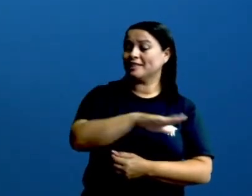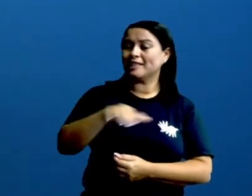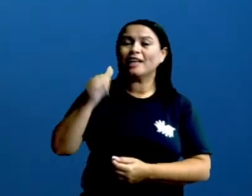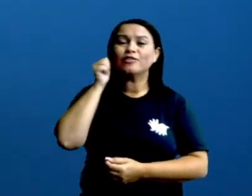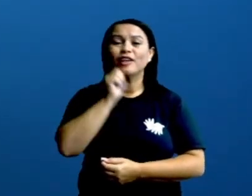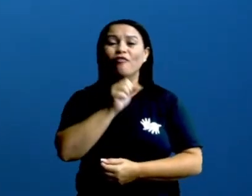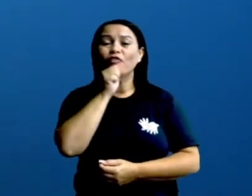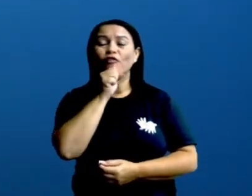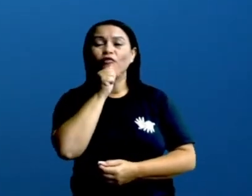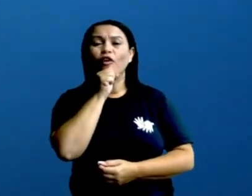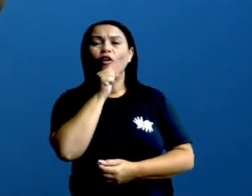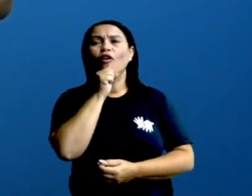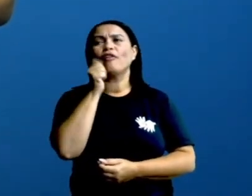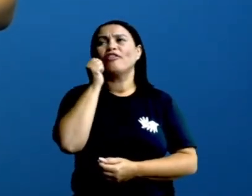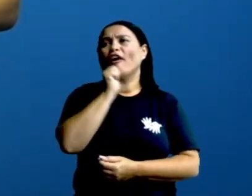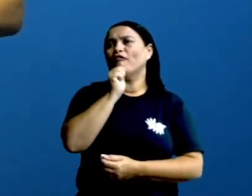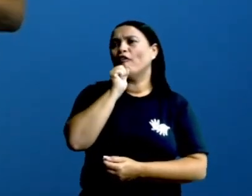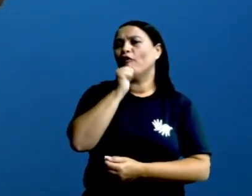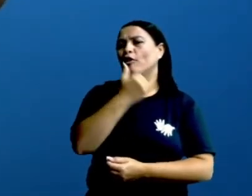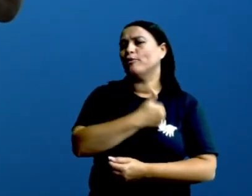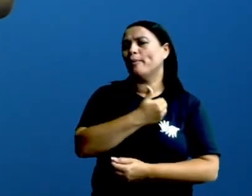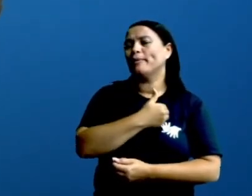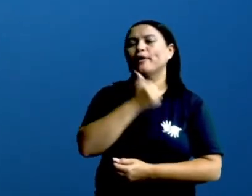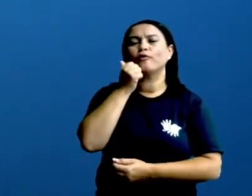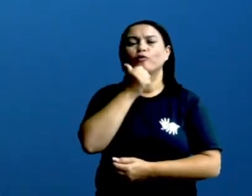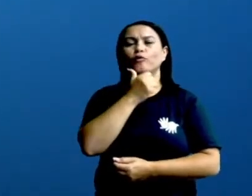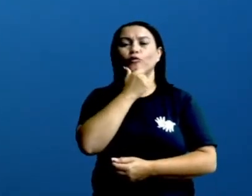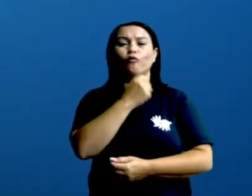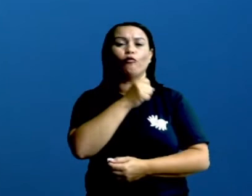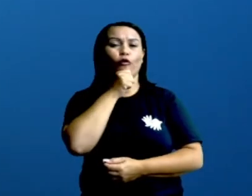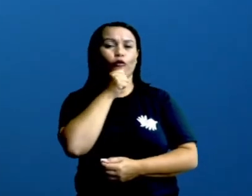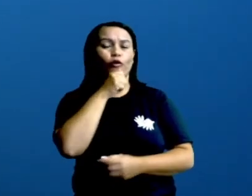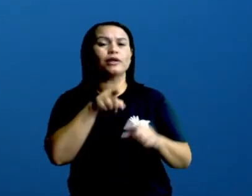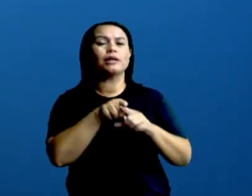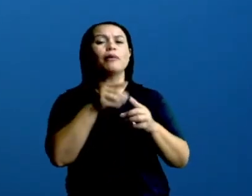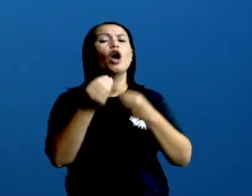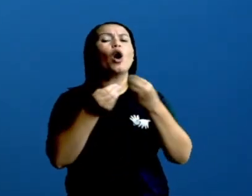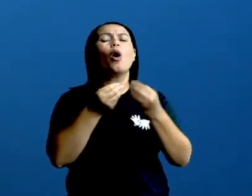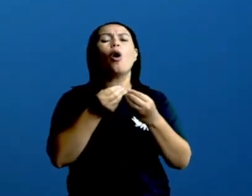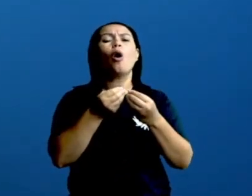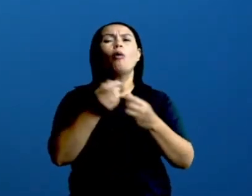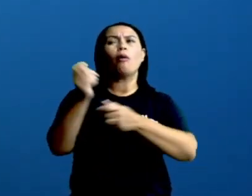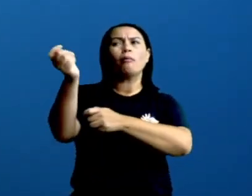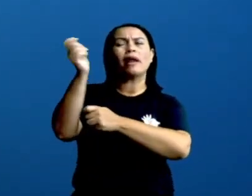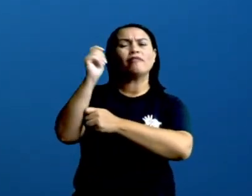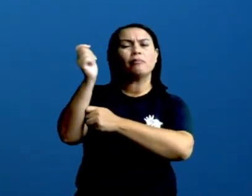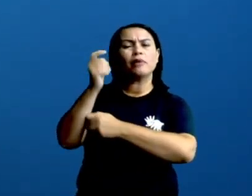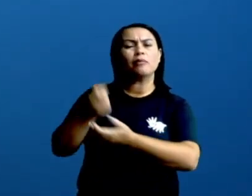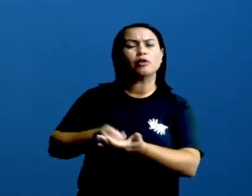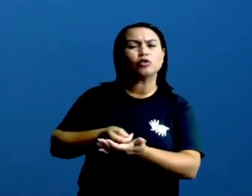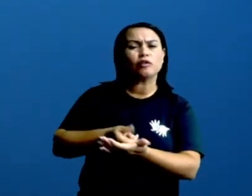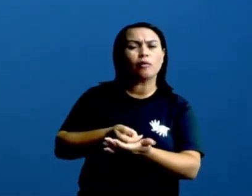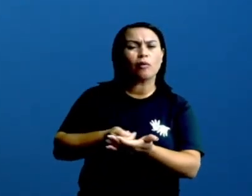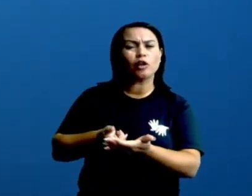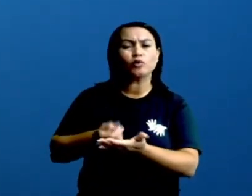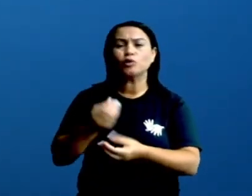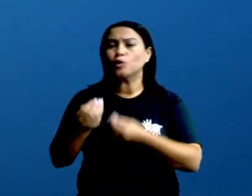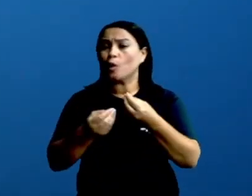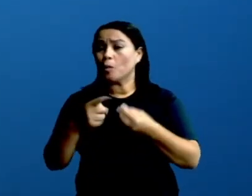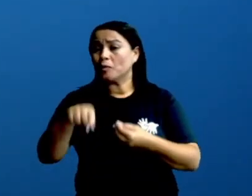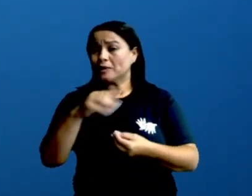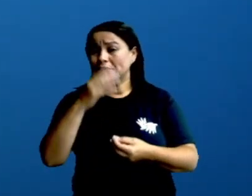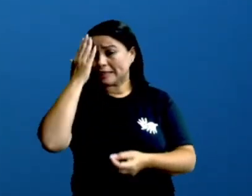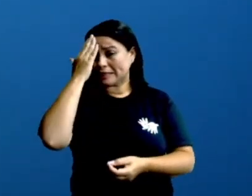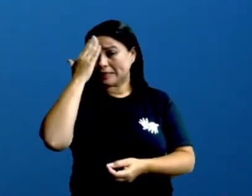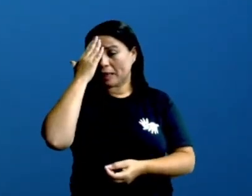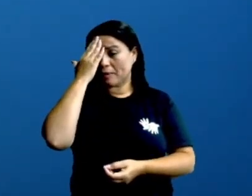da sua avó, da avó de uma amiga, do avô, de como é que eles faziam, ele empinava pipa, ele jogava bolinha de gude. Descobre aí se de repente